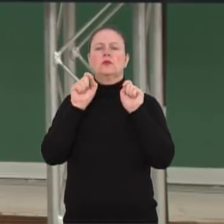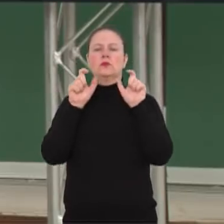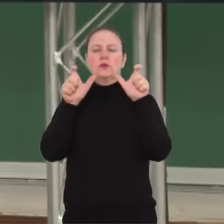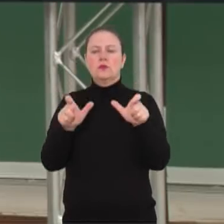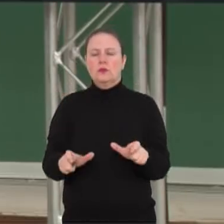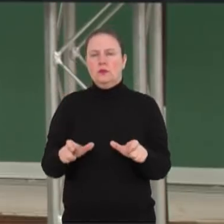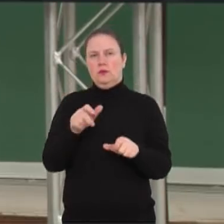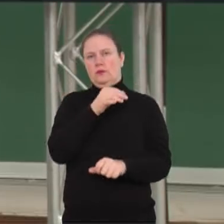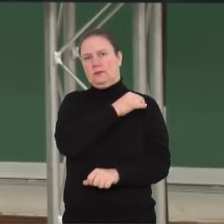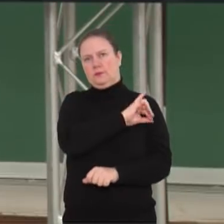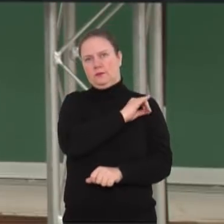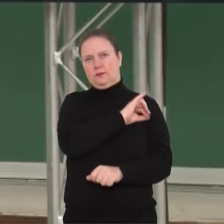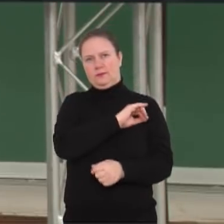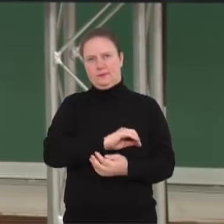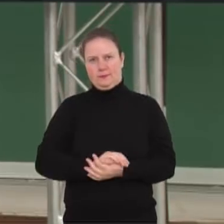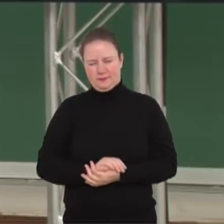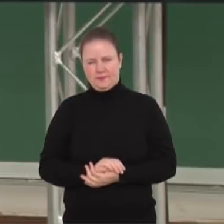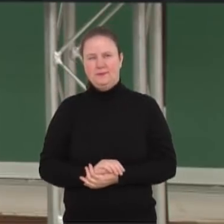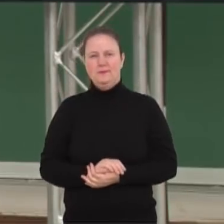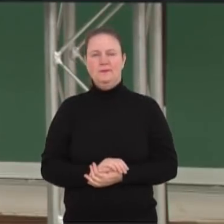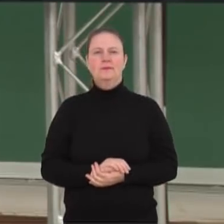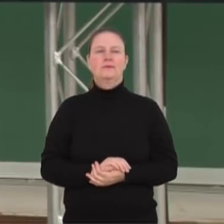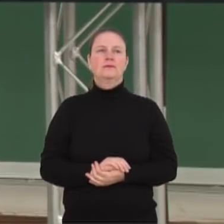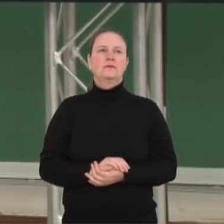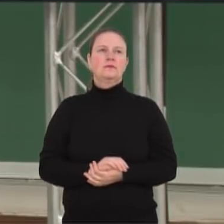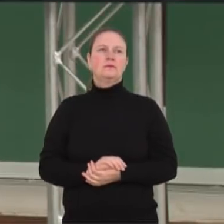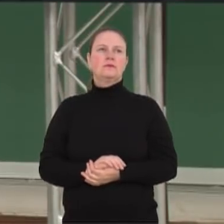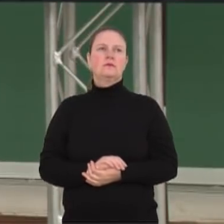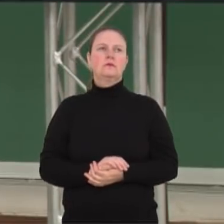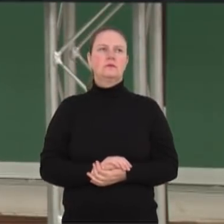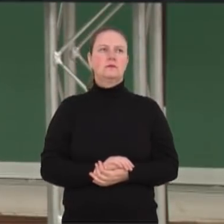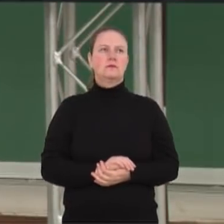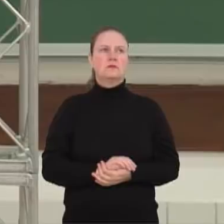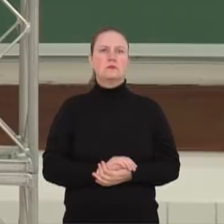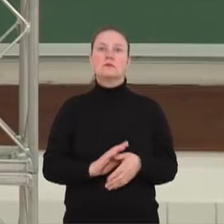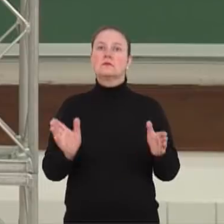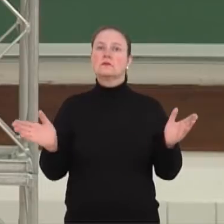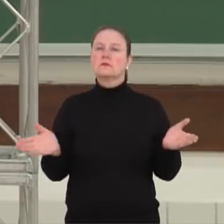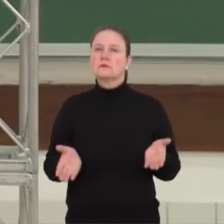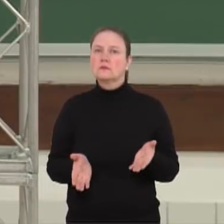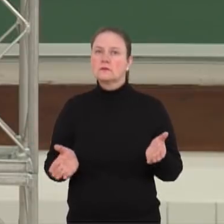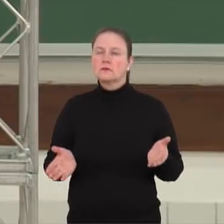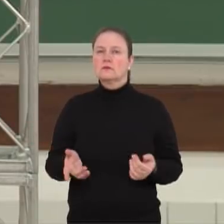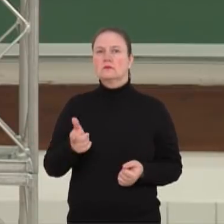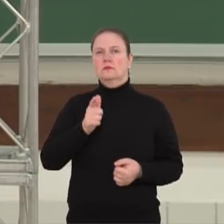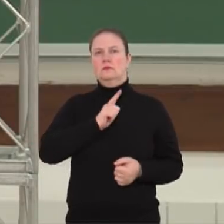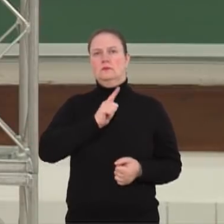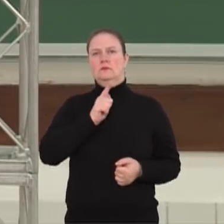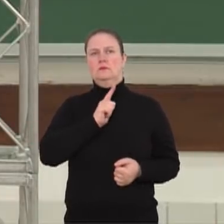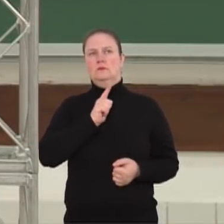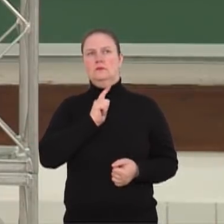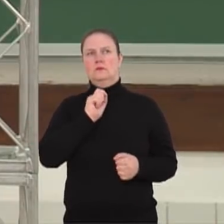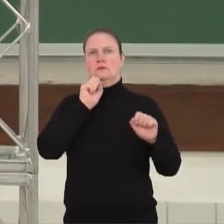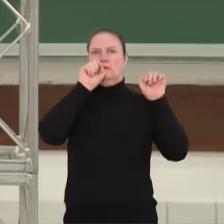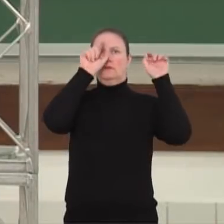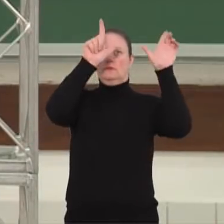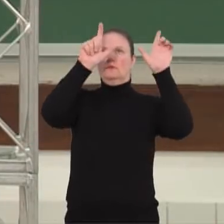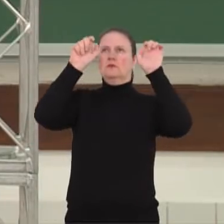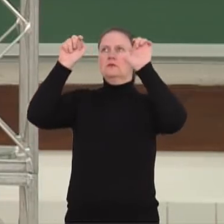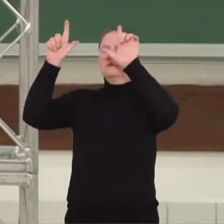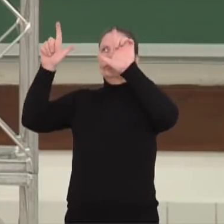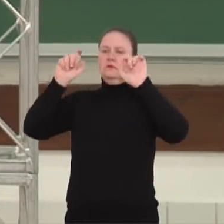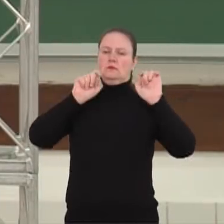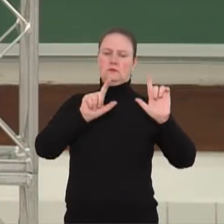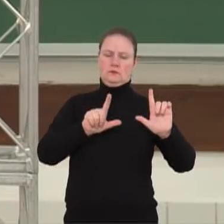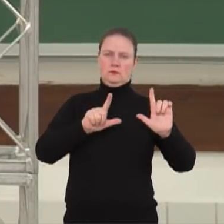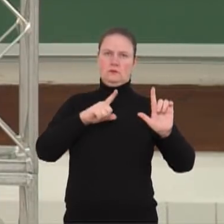Tranquilo? Beleza? Ok. Bom, agora eu tenho então as ilustrações. Essas são